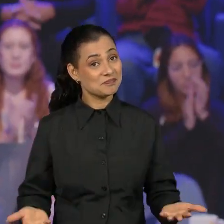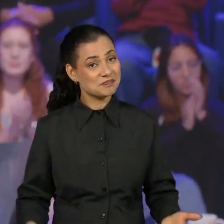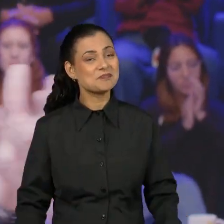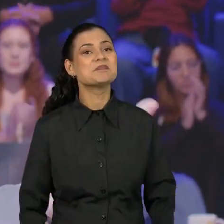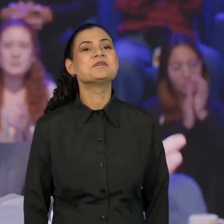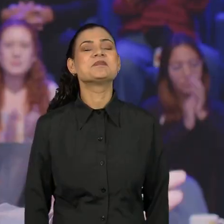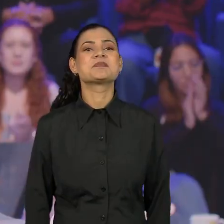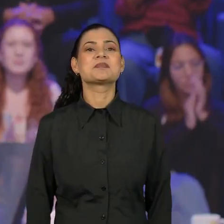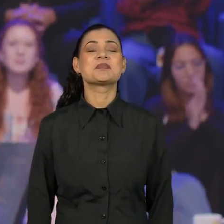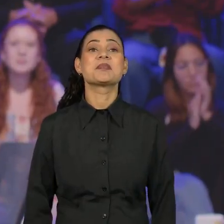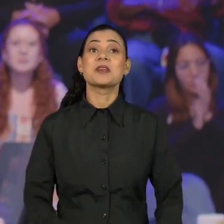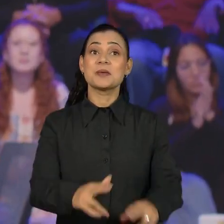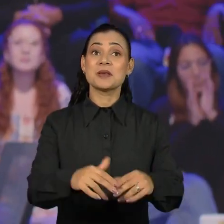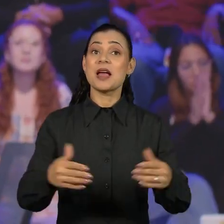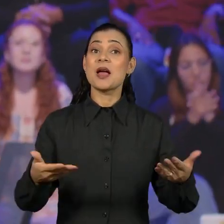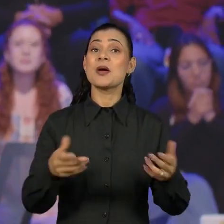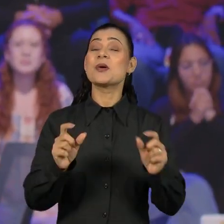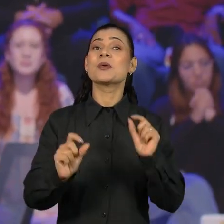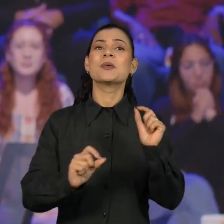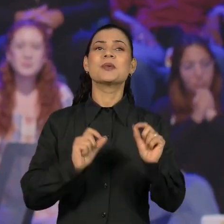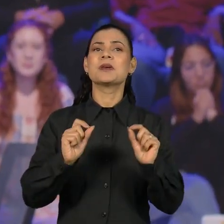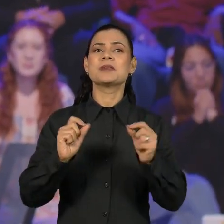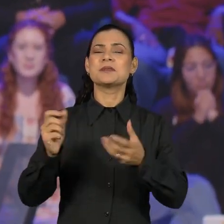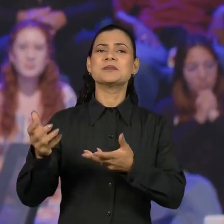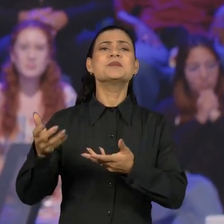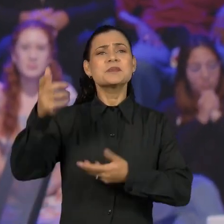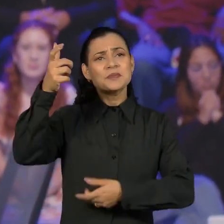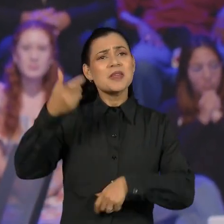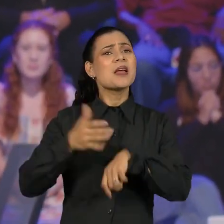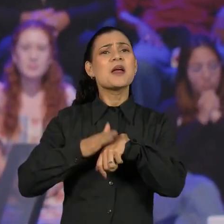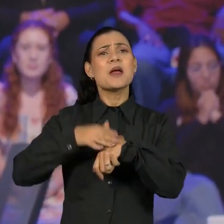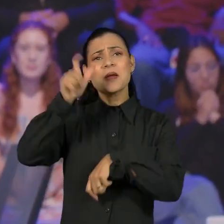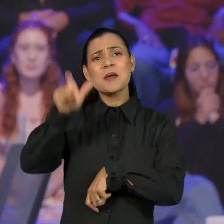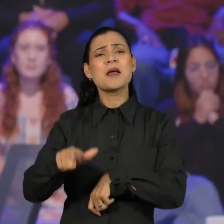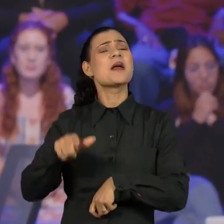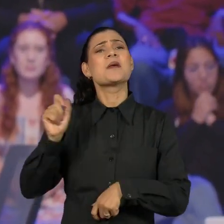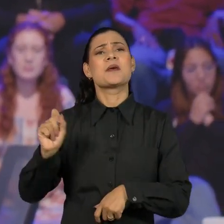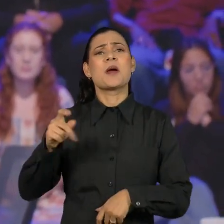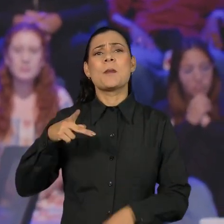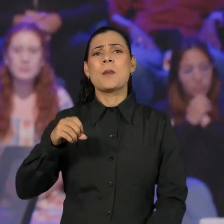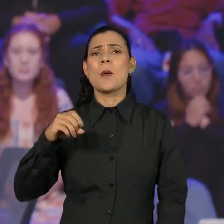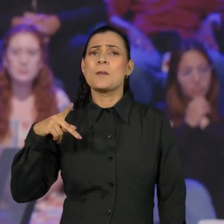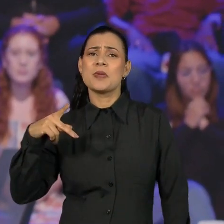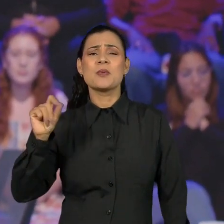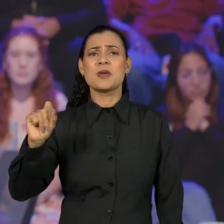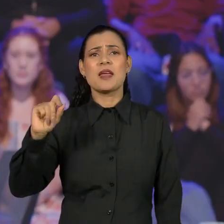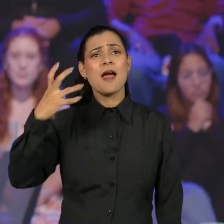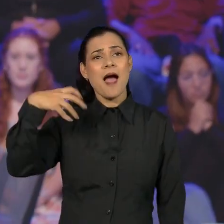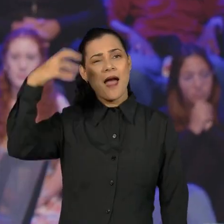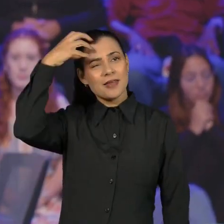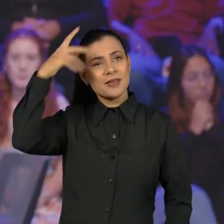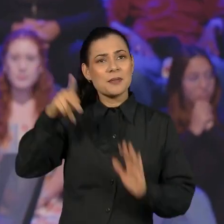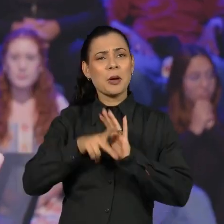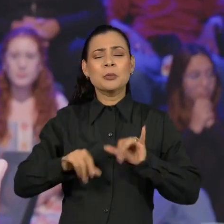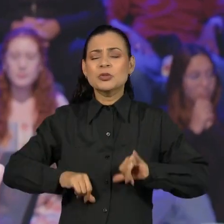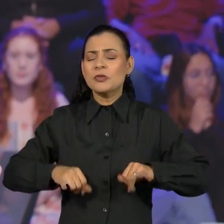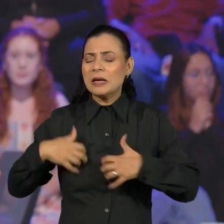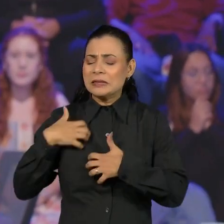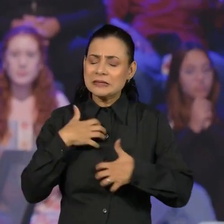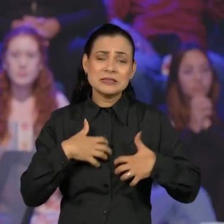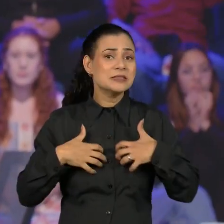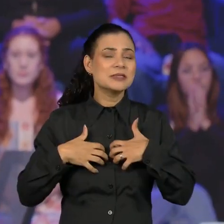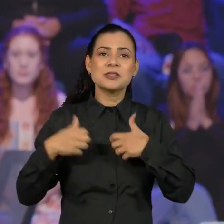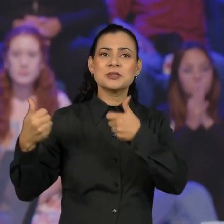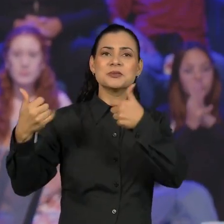E no terceiro sinal, ela é a rainha da sofrência pop, conquistou o Brasil com sua mistura única